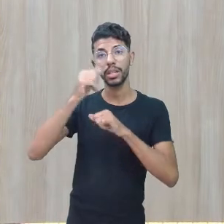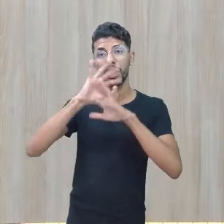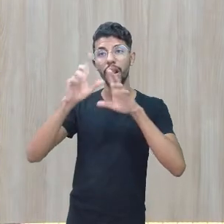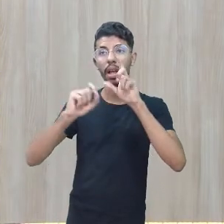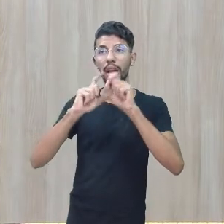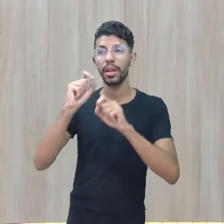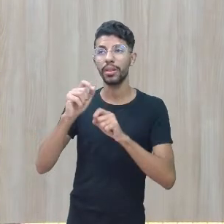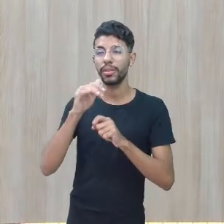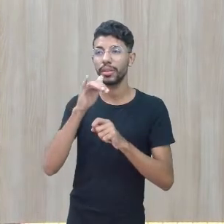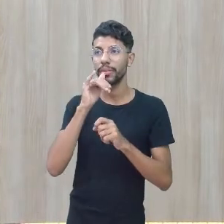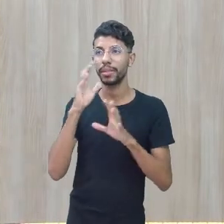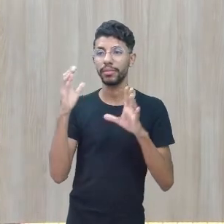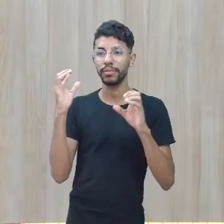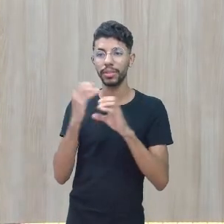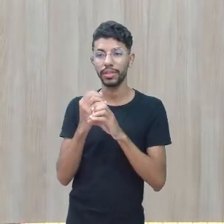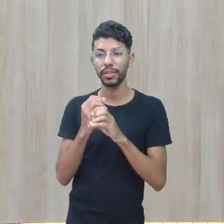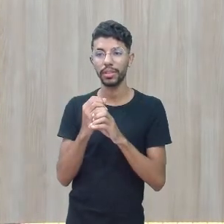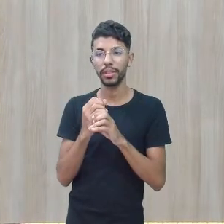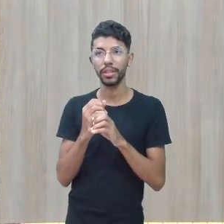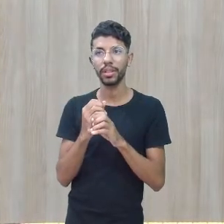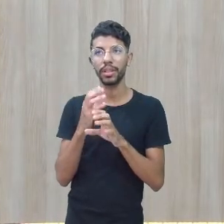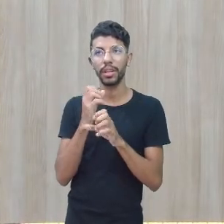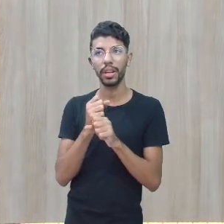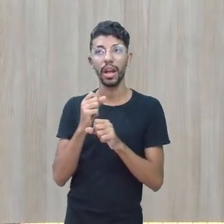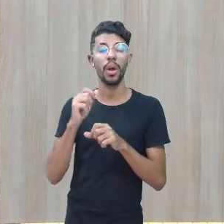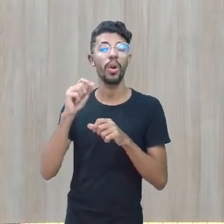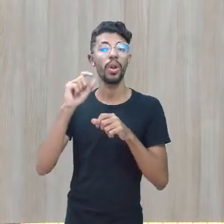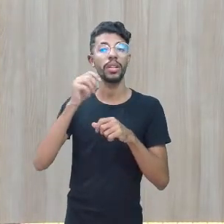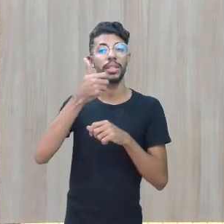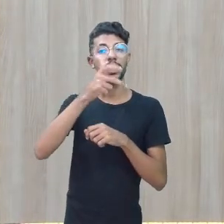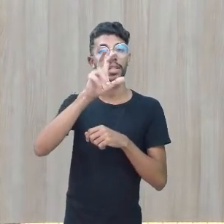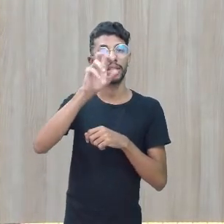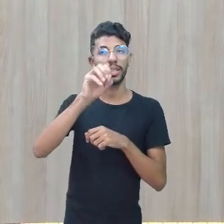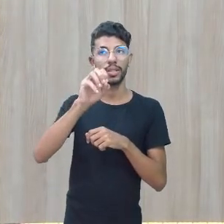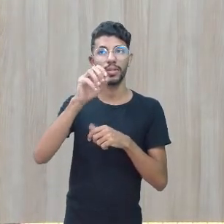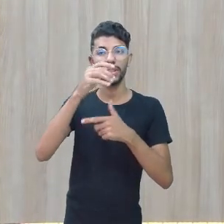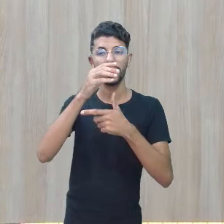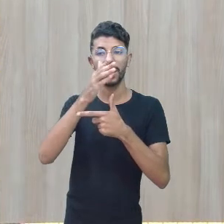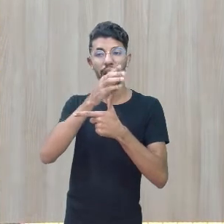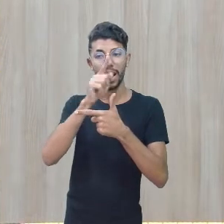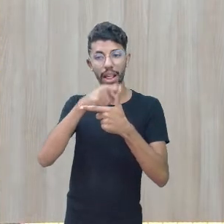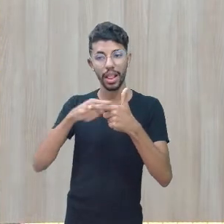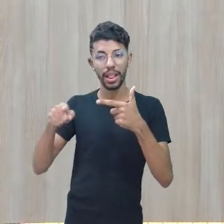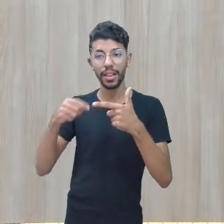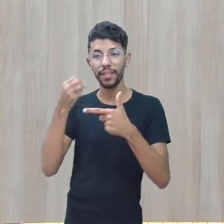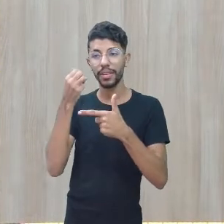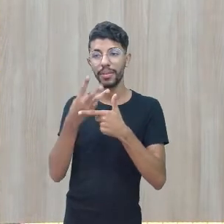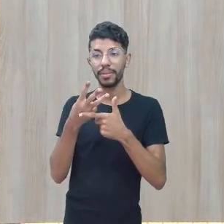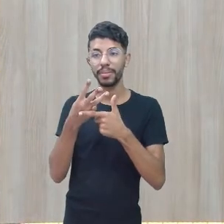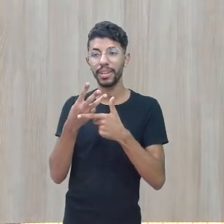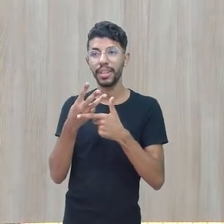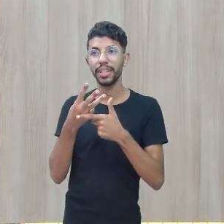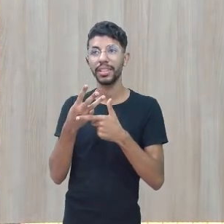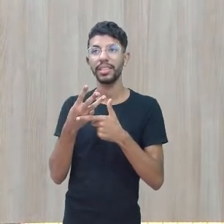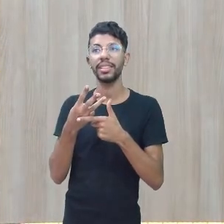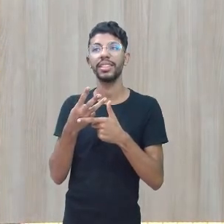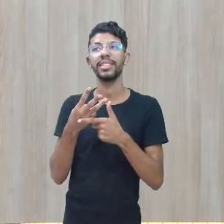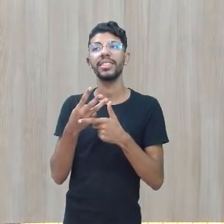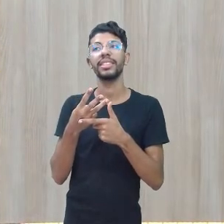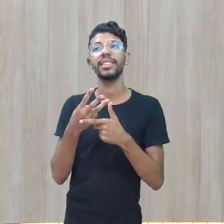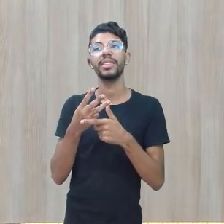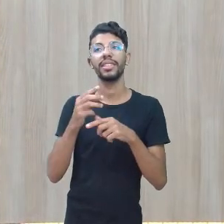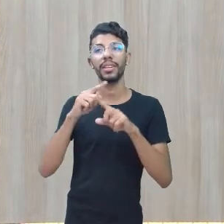divisão operação, 150, foi dividido para 3. Porém, as 3 partes